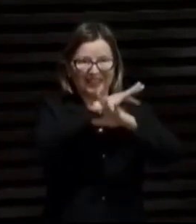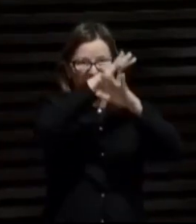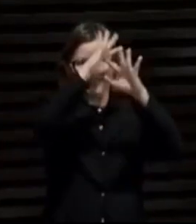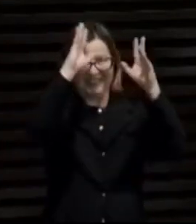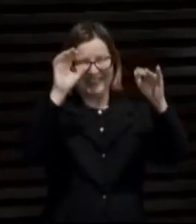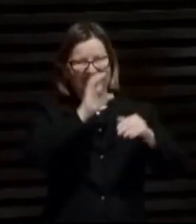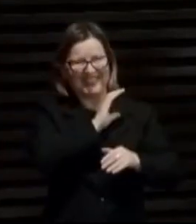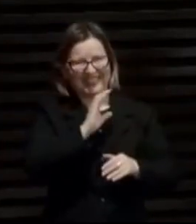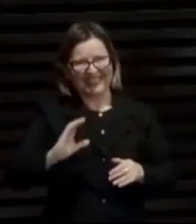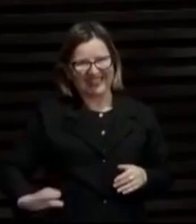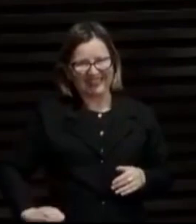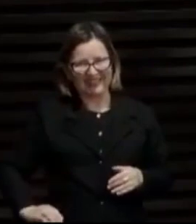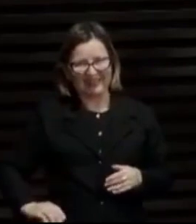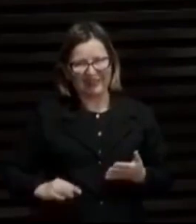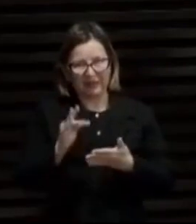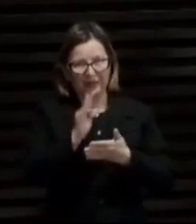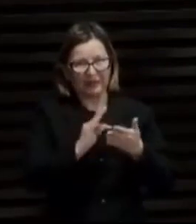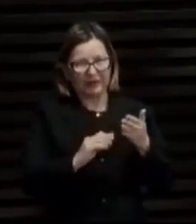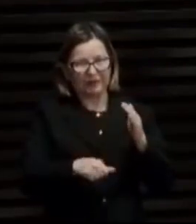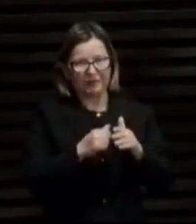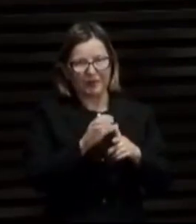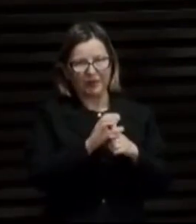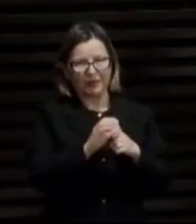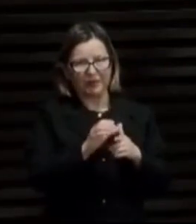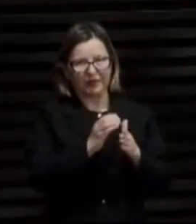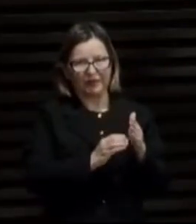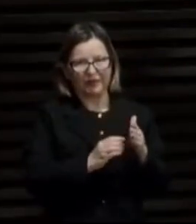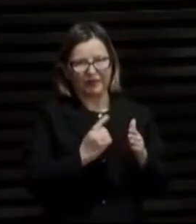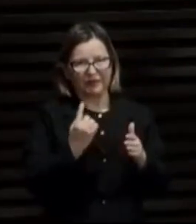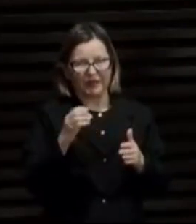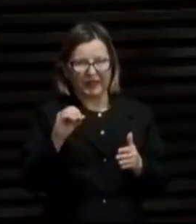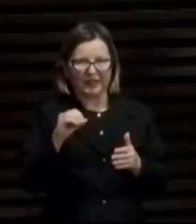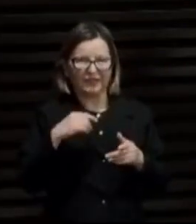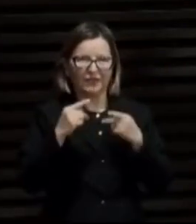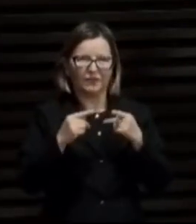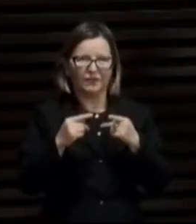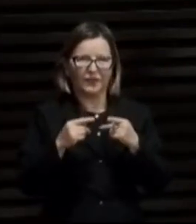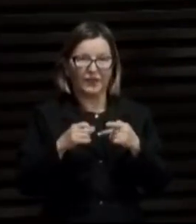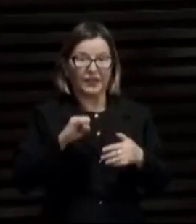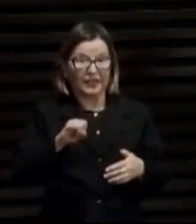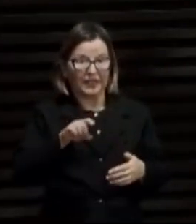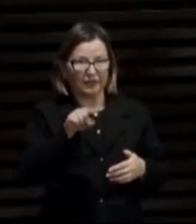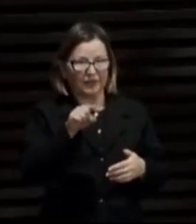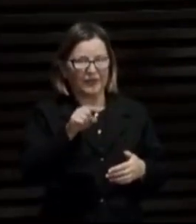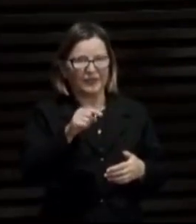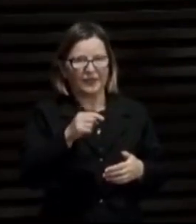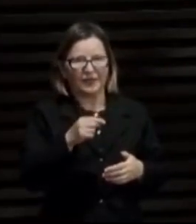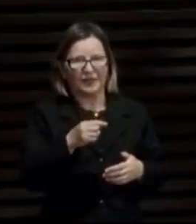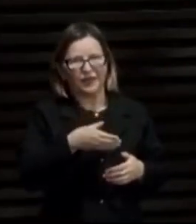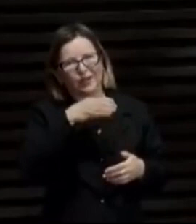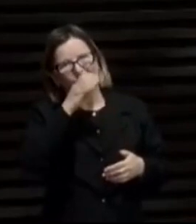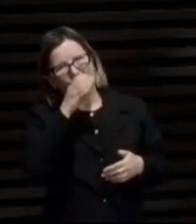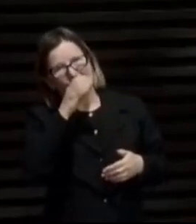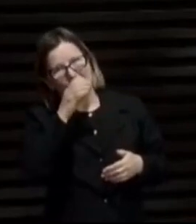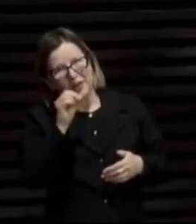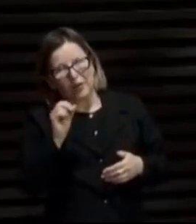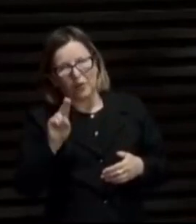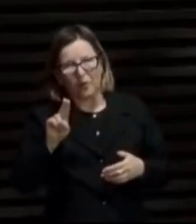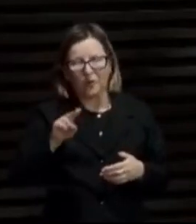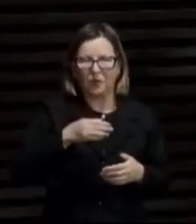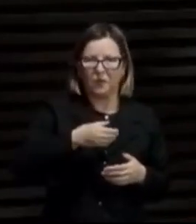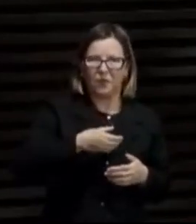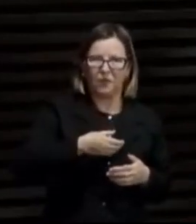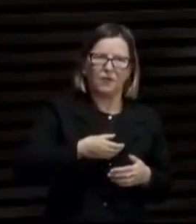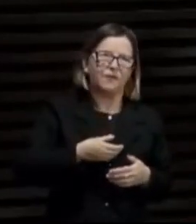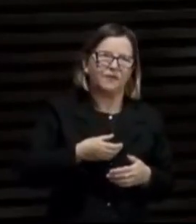Cristo. O texto de 1 Coríntios 10, 31, que eu gosto muito, quer você coma, quer você beba, ou faça